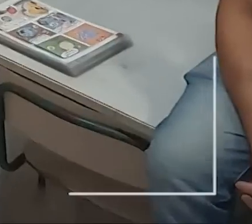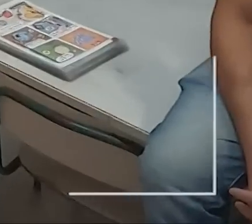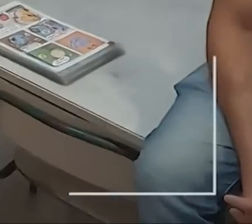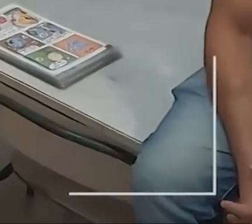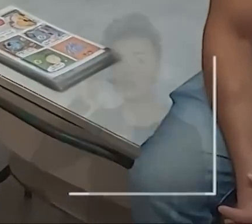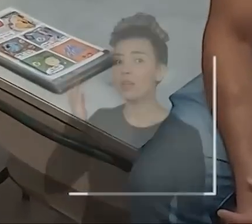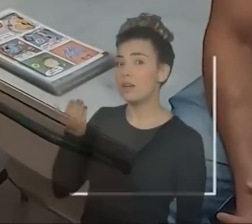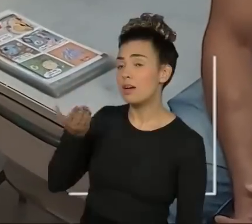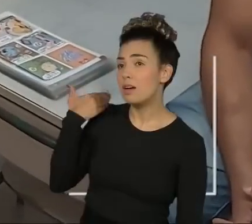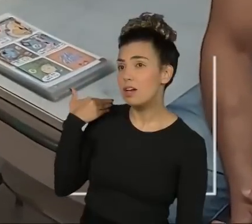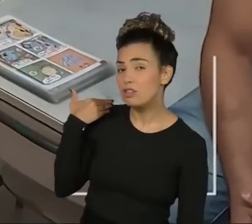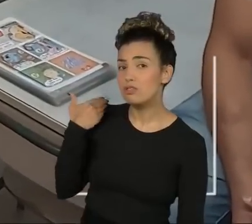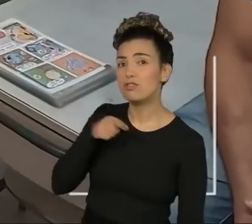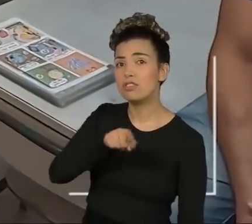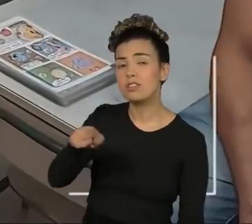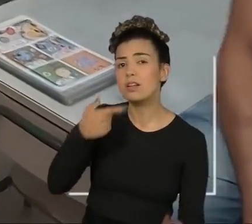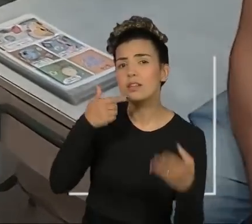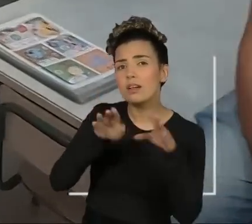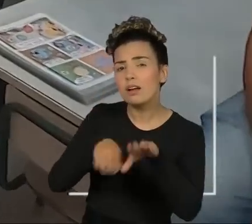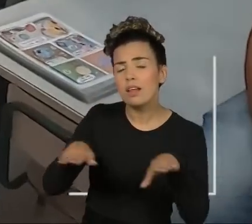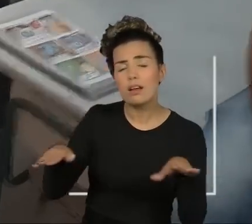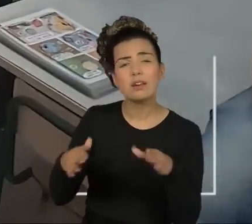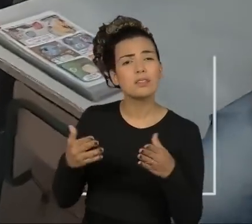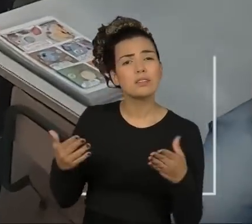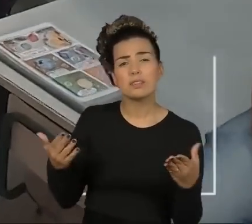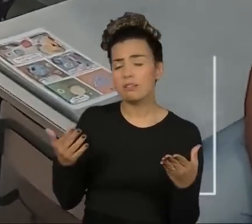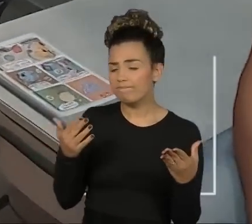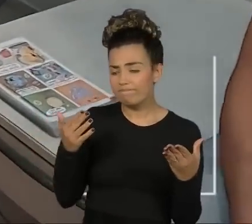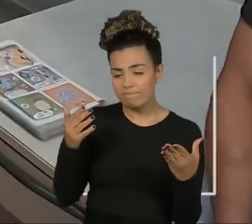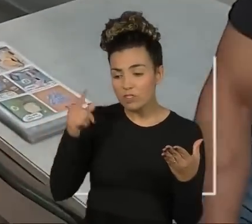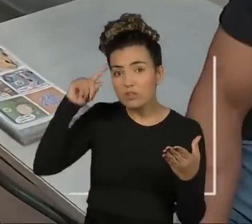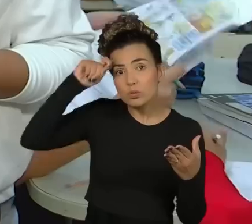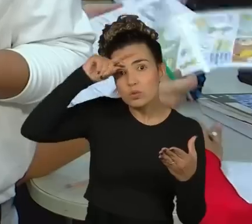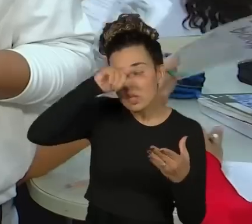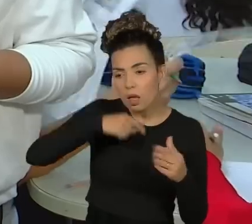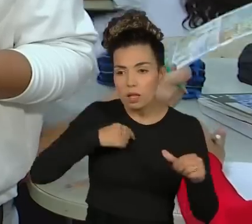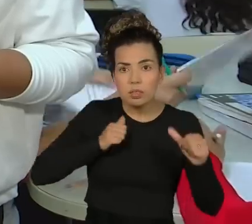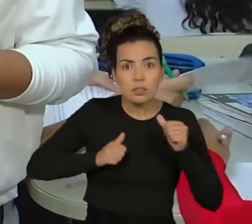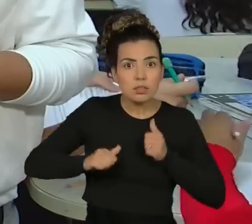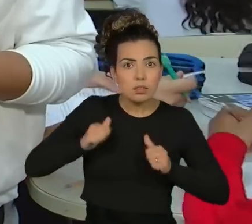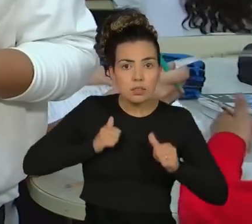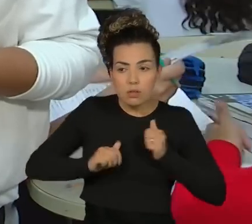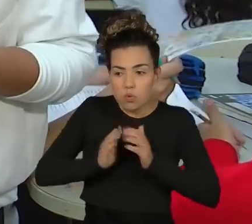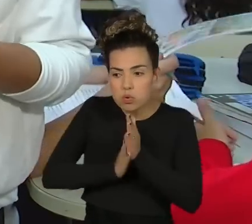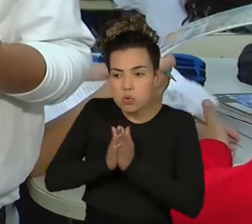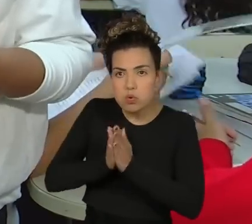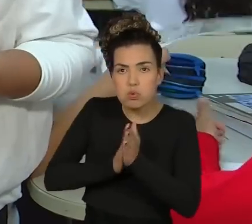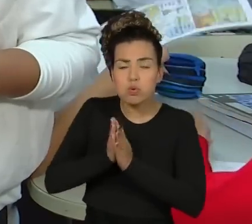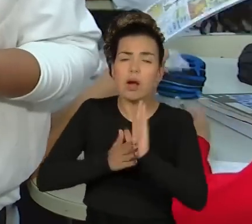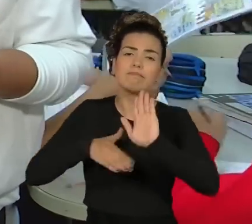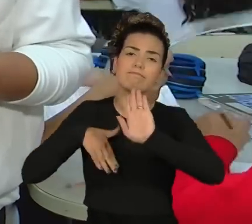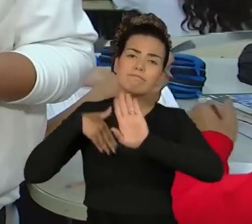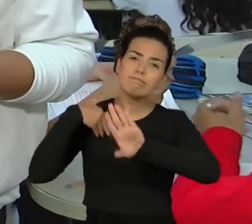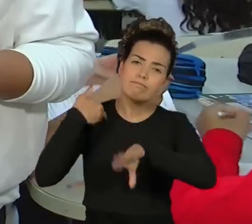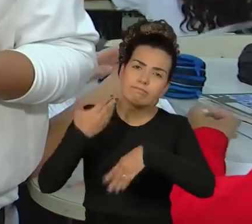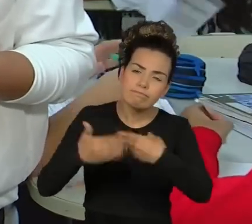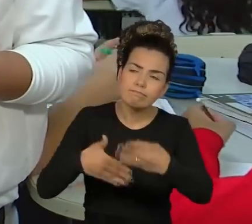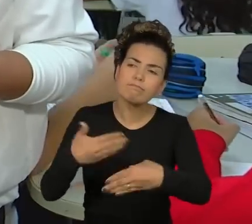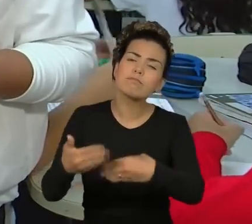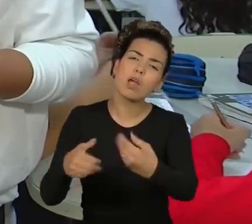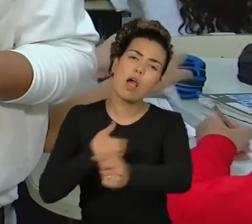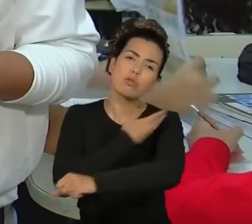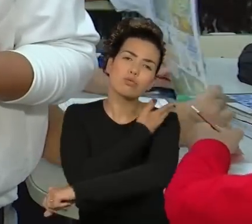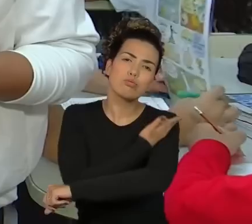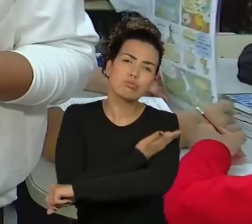No começo, as crianças tinham dificuldade porque ficavam mais ociosas, mas depois, aos poucos, elas foram se